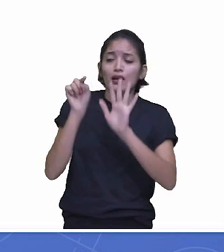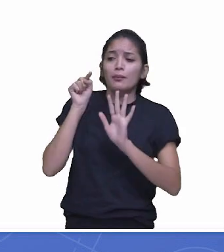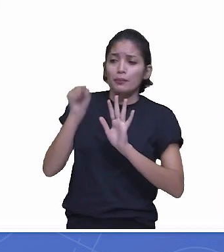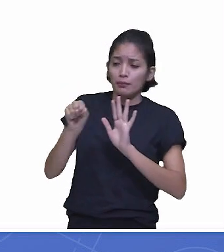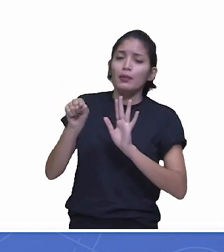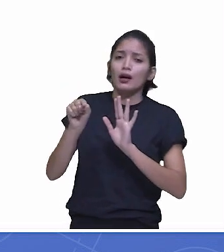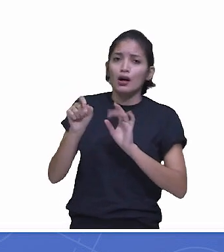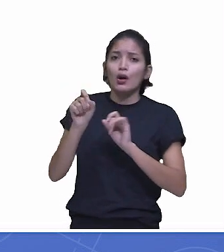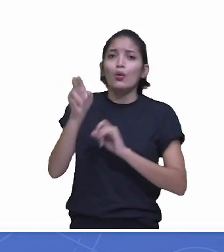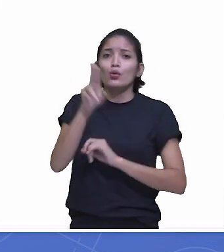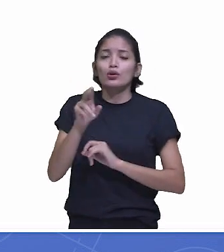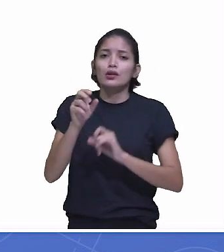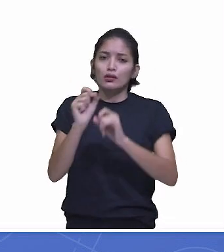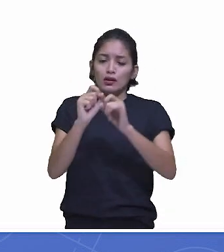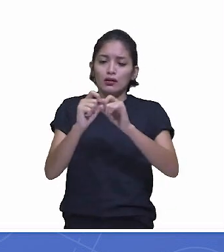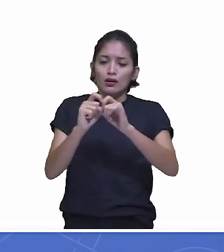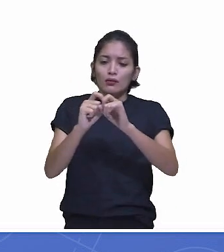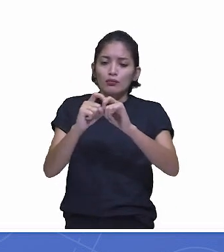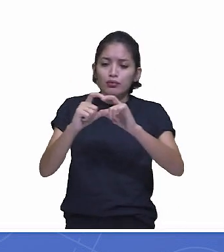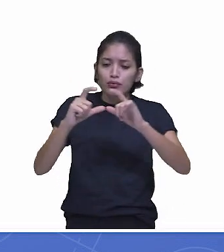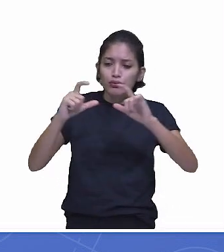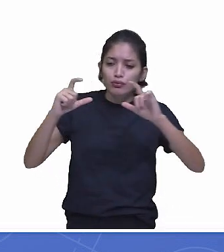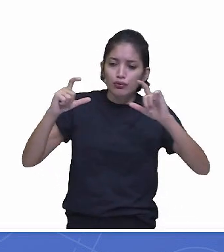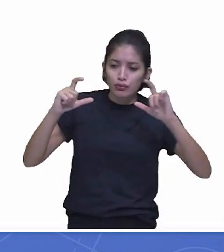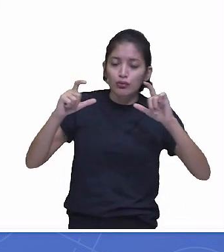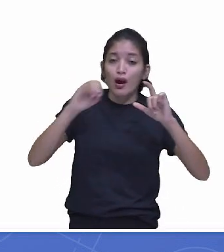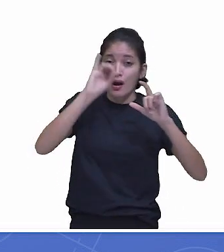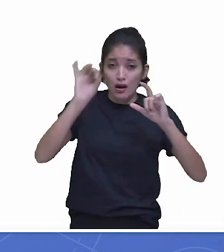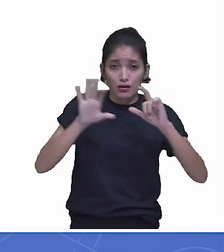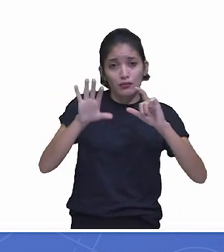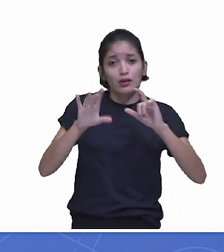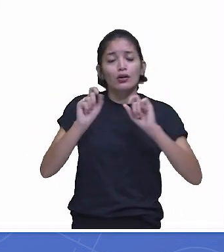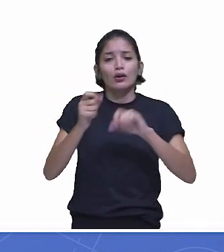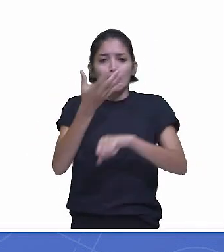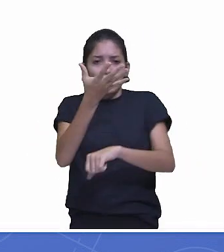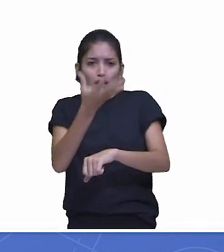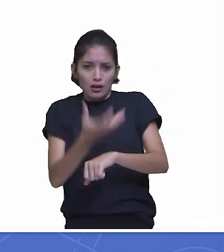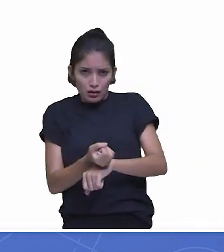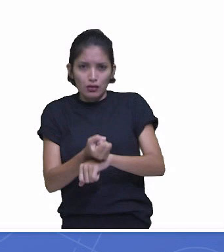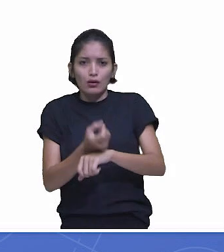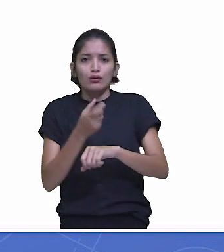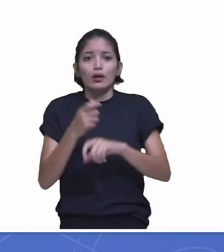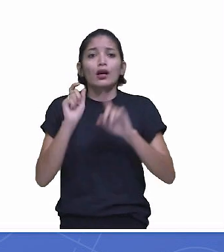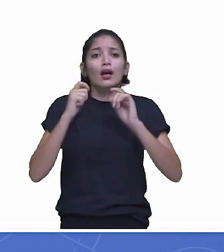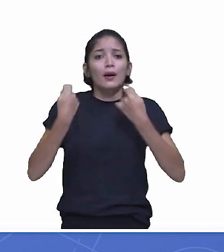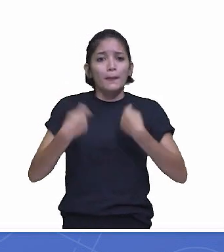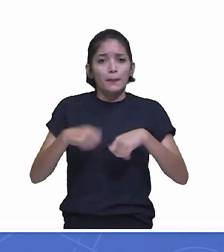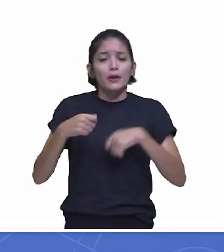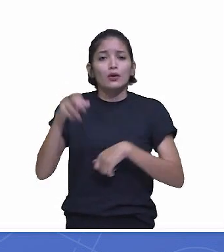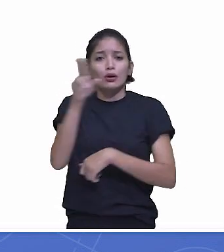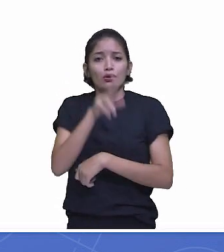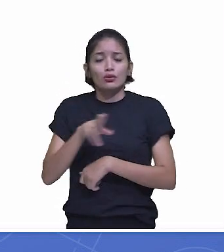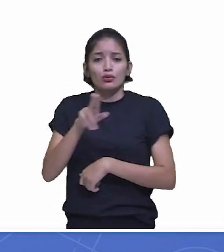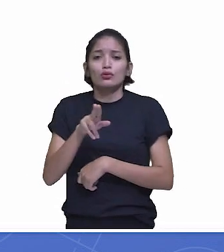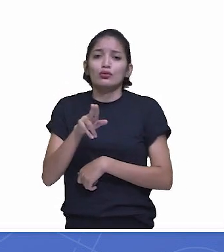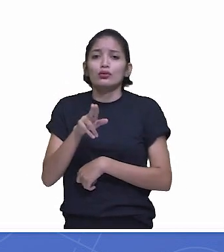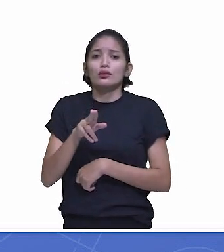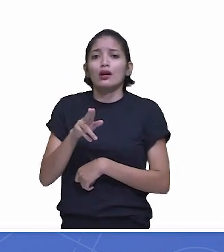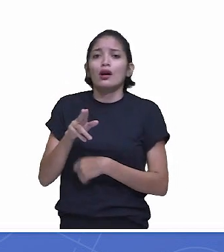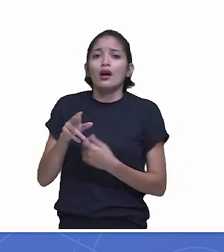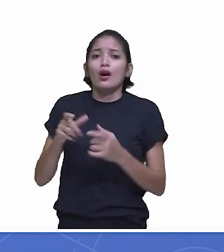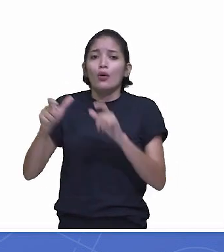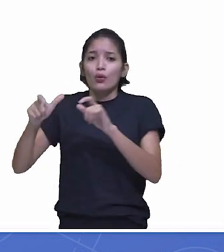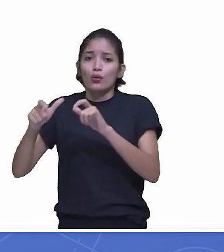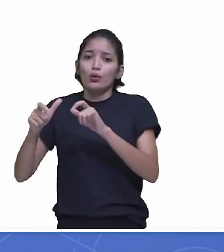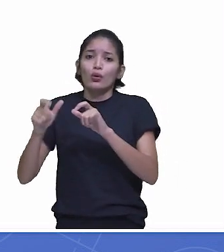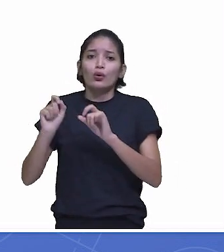clicar sobre ela e utilizar a ferramenta de zoom. Para fazer download disponível para obras de domínio público, é preciso